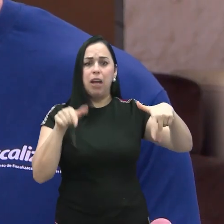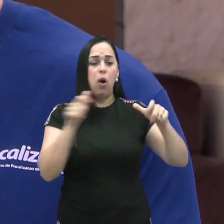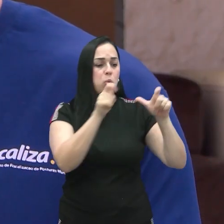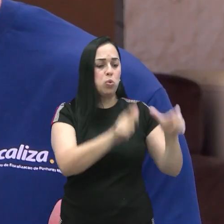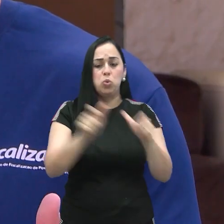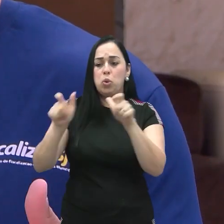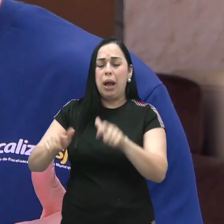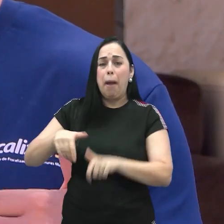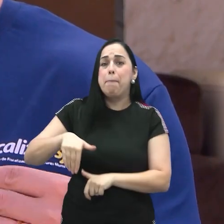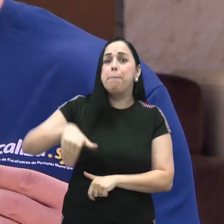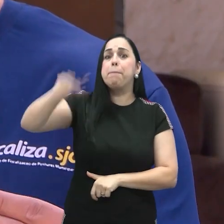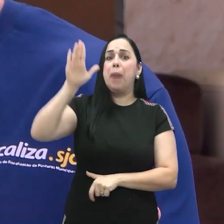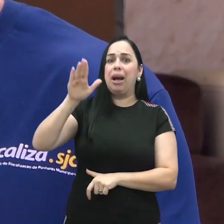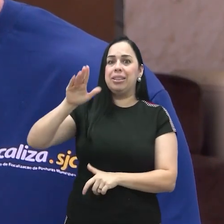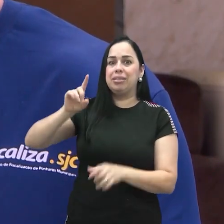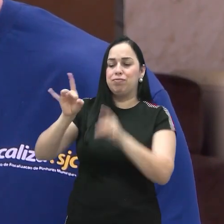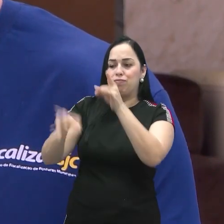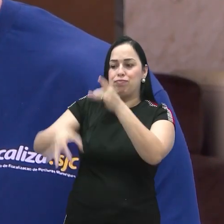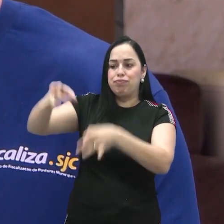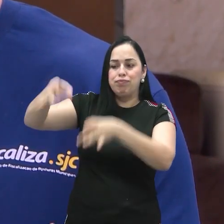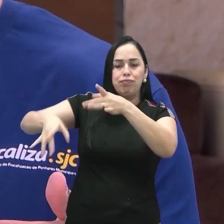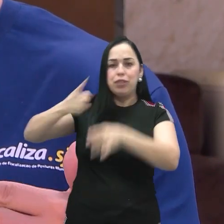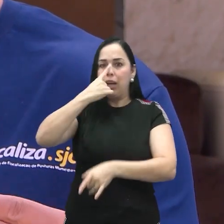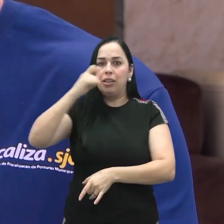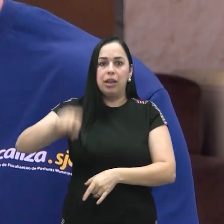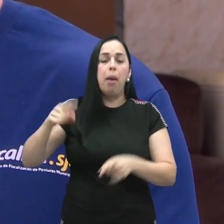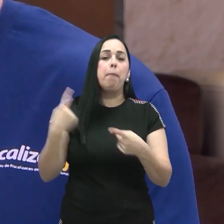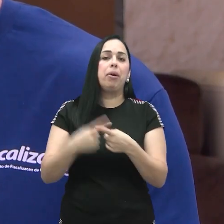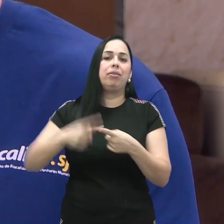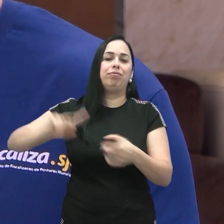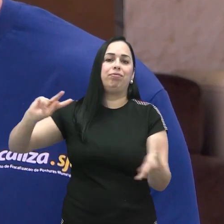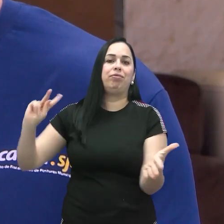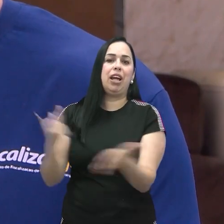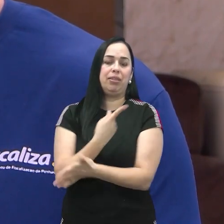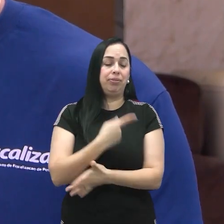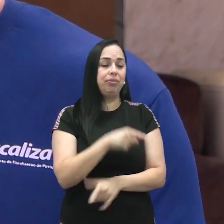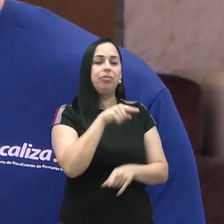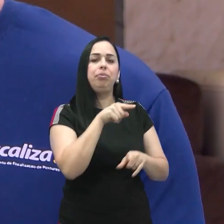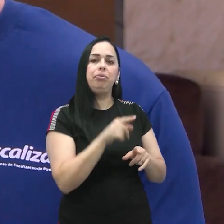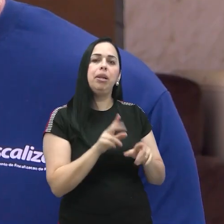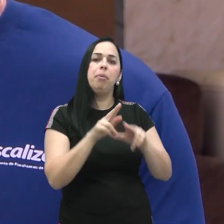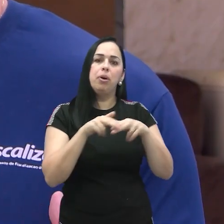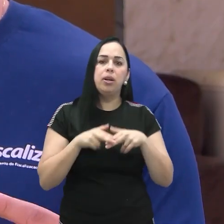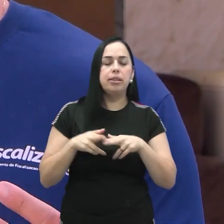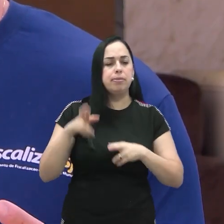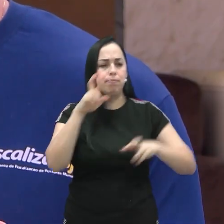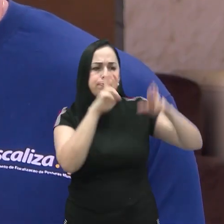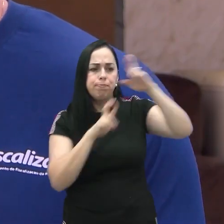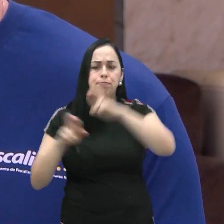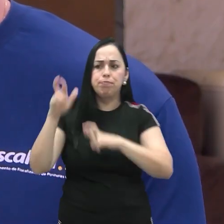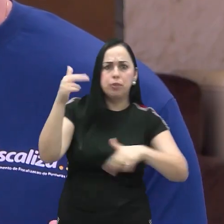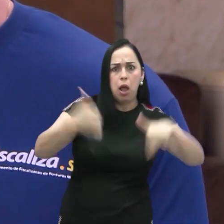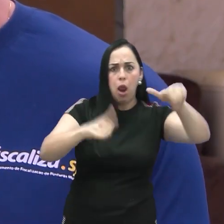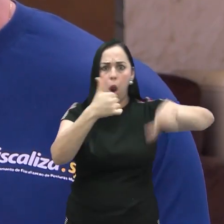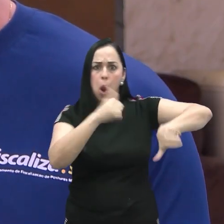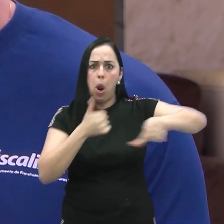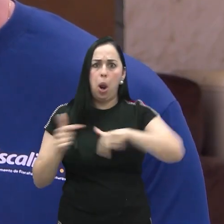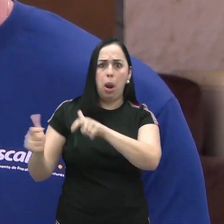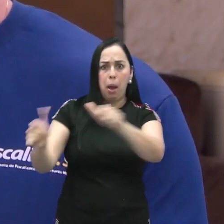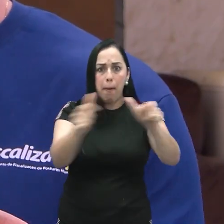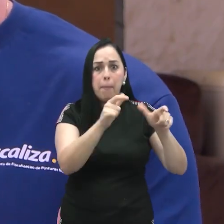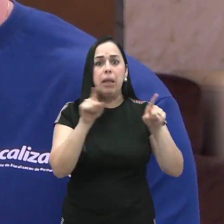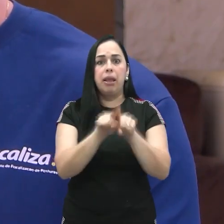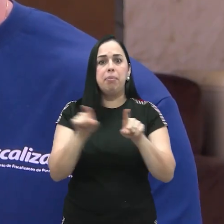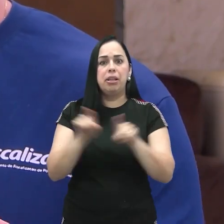norte foram os locais onde houve mais ações fiscais em razão desse descarte irregular. Então nós fazemos um mapeamento da cidade como um